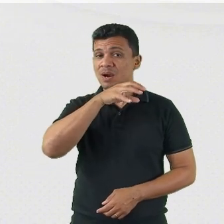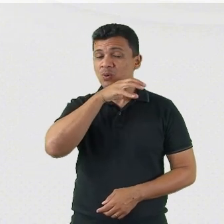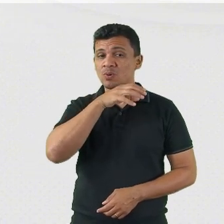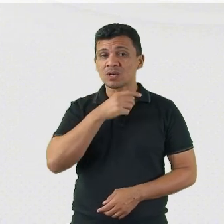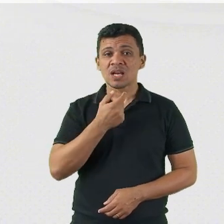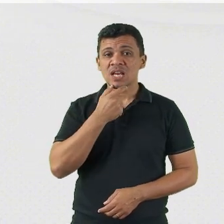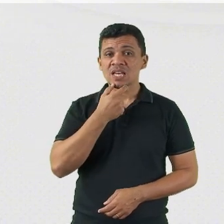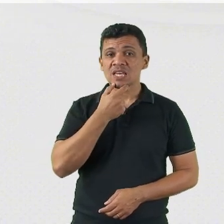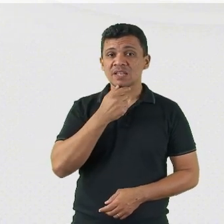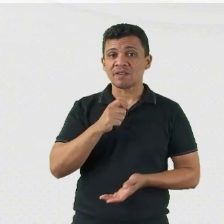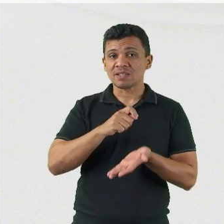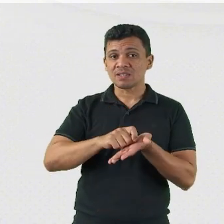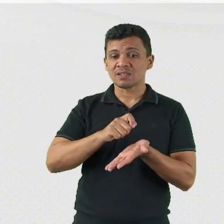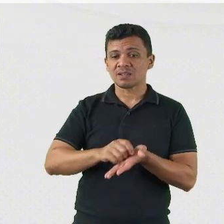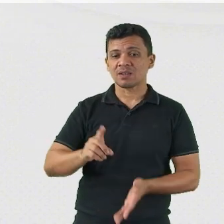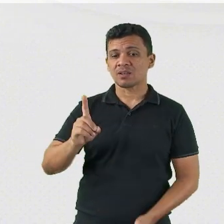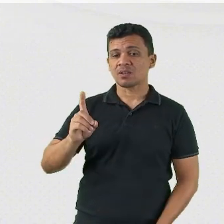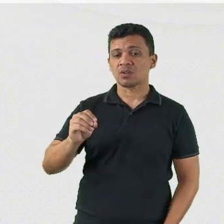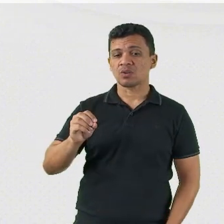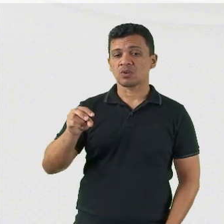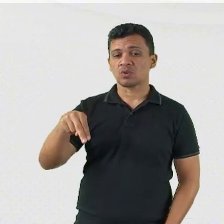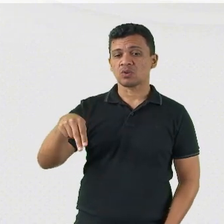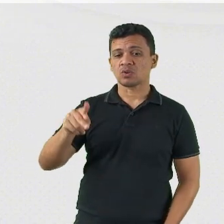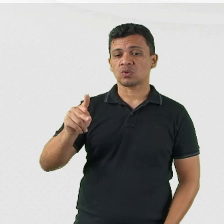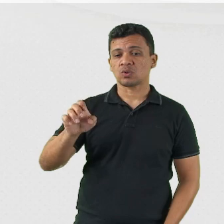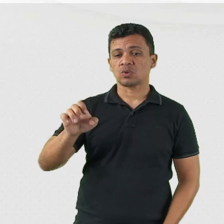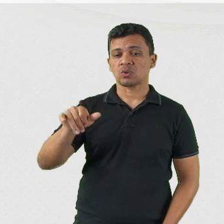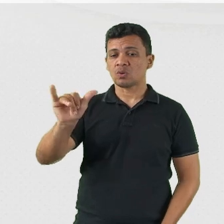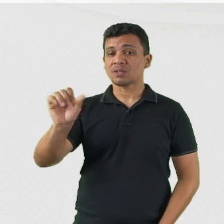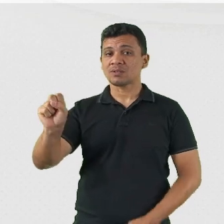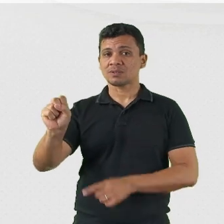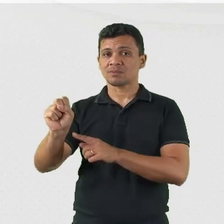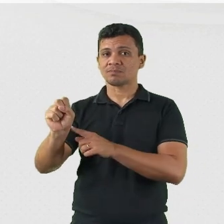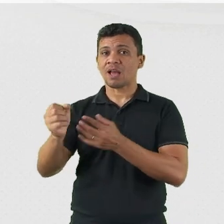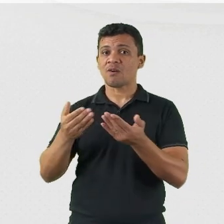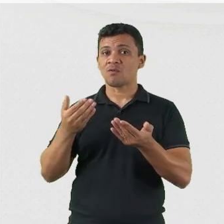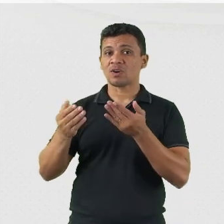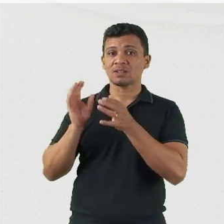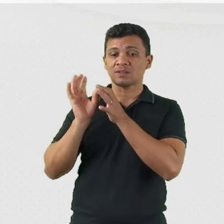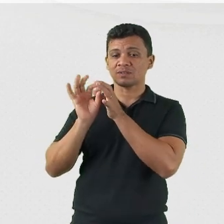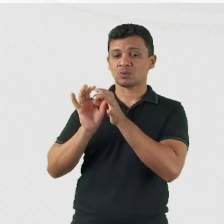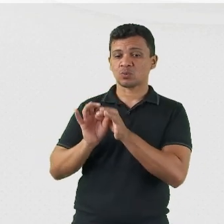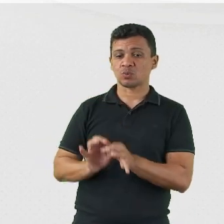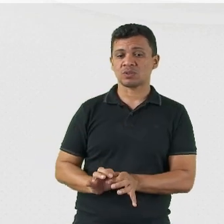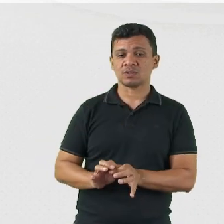inglês se escreve donkey, aí você vai analisar o contexto.